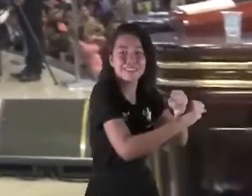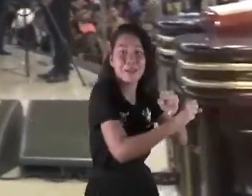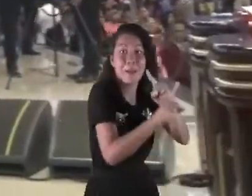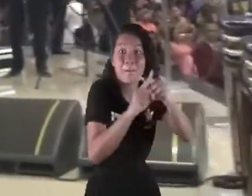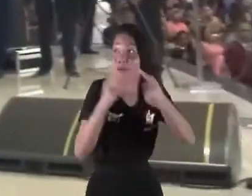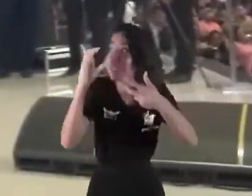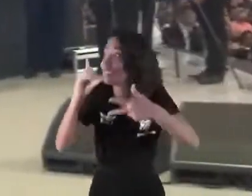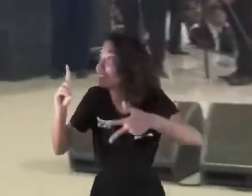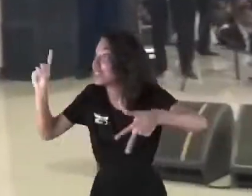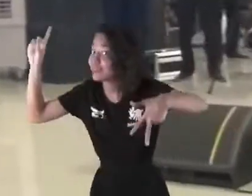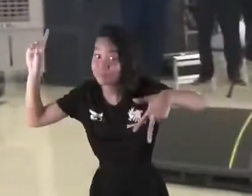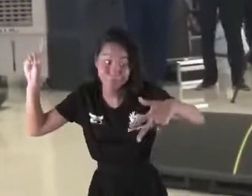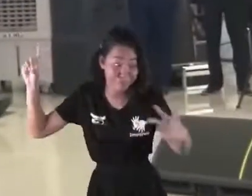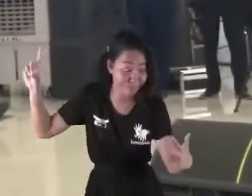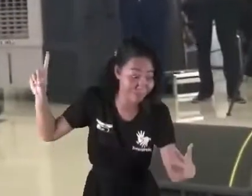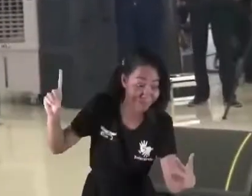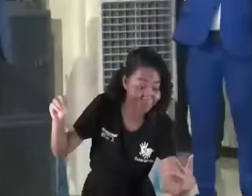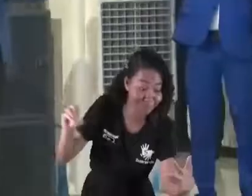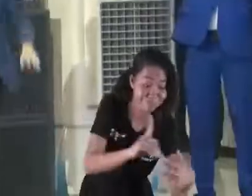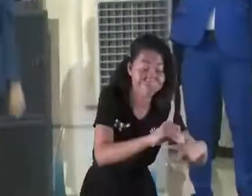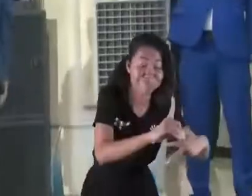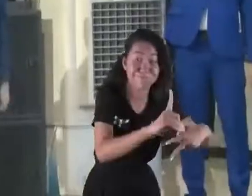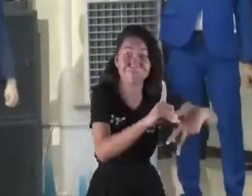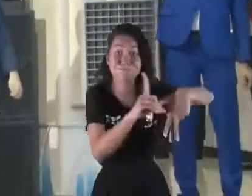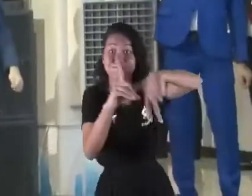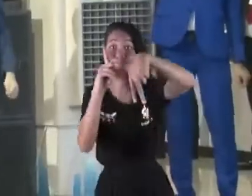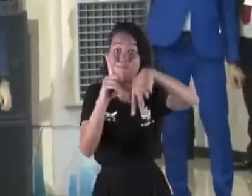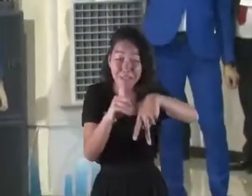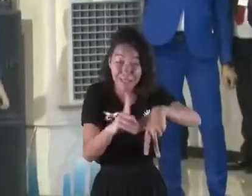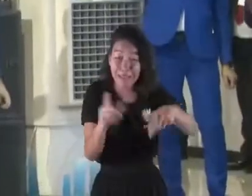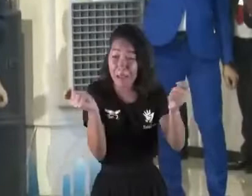levantou. Deus te vocacionou.